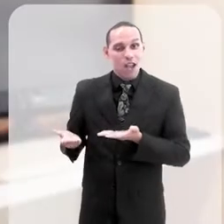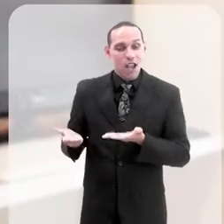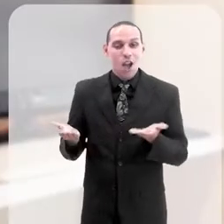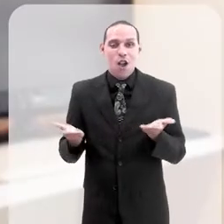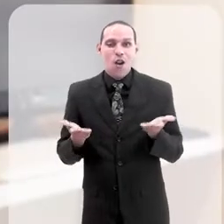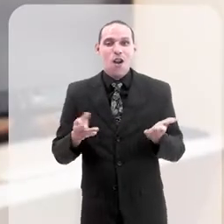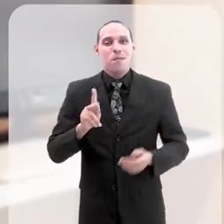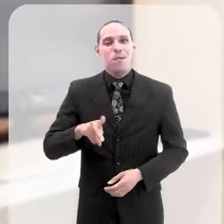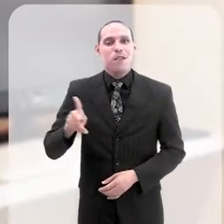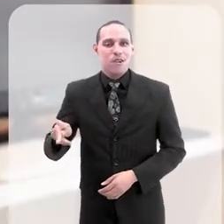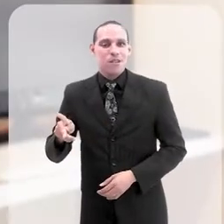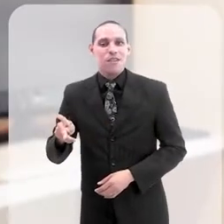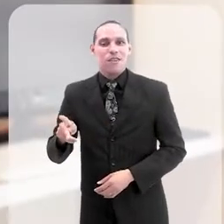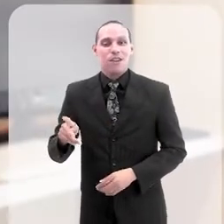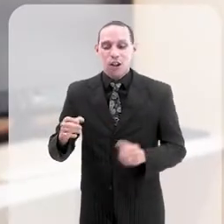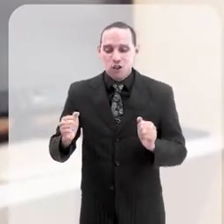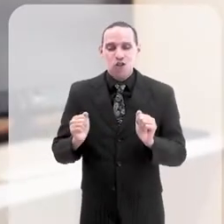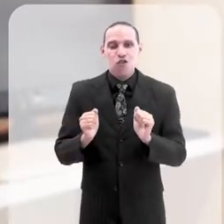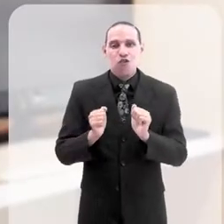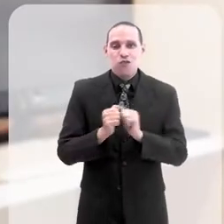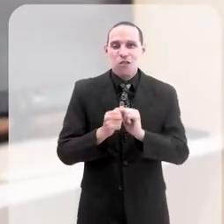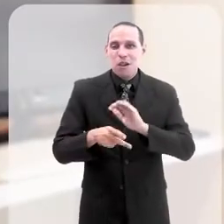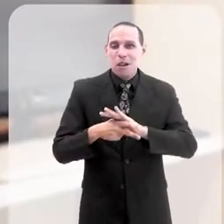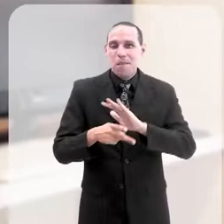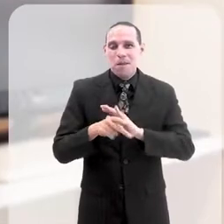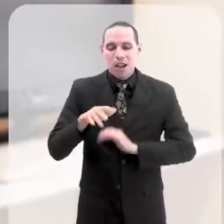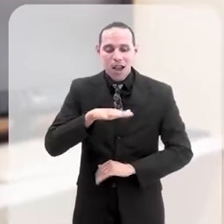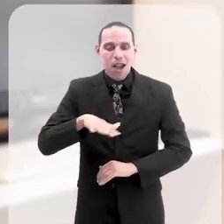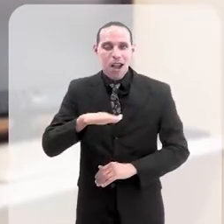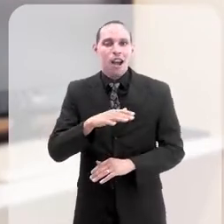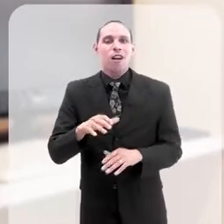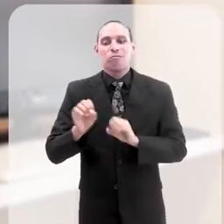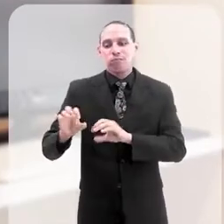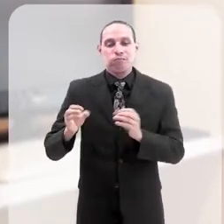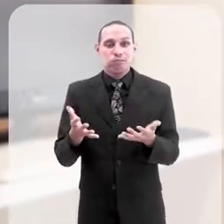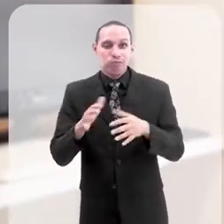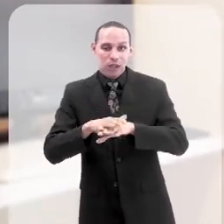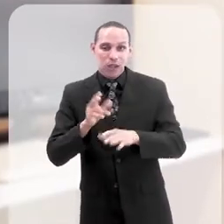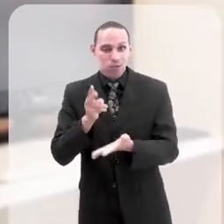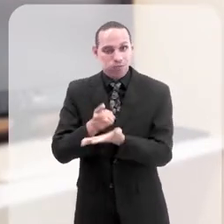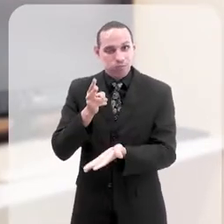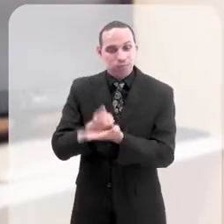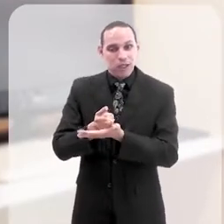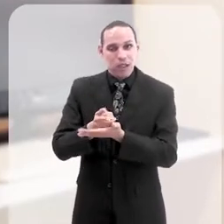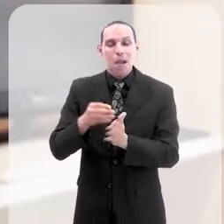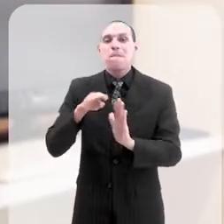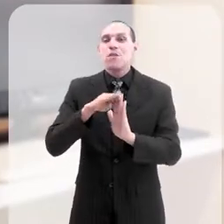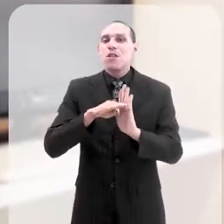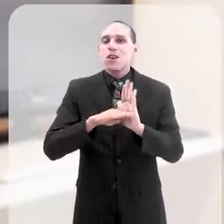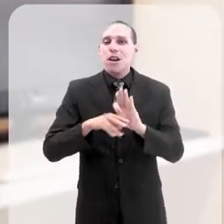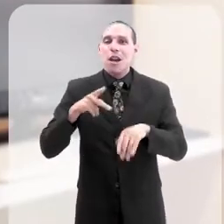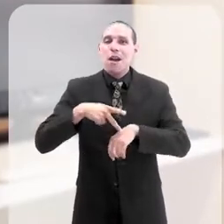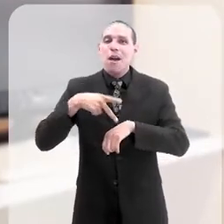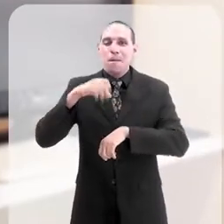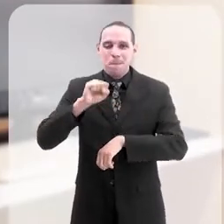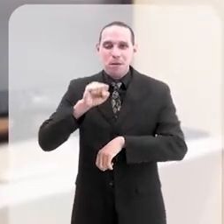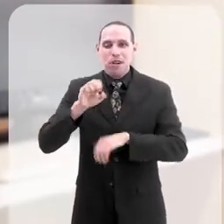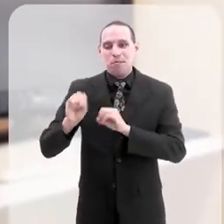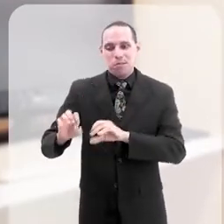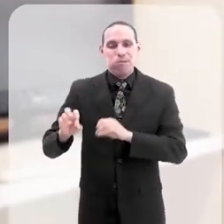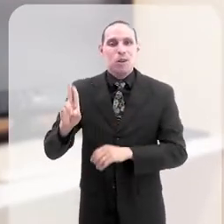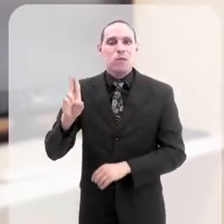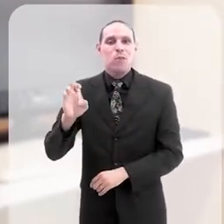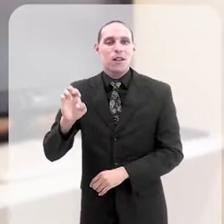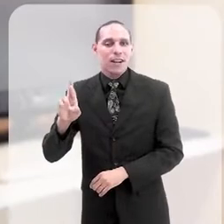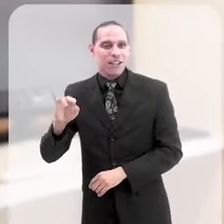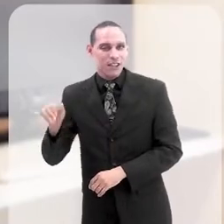Minha convidada é a professora associada do Departamento de Educação Inclusiva e Continuada do Programa de Pós-Graduação em